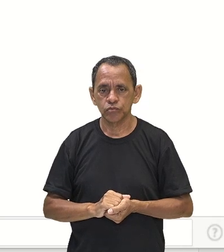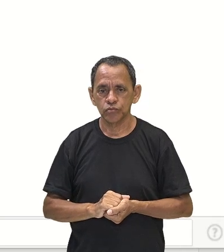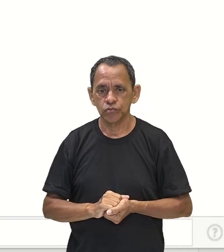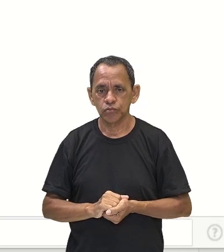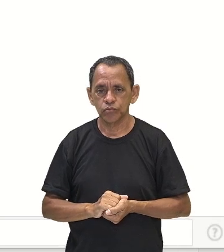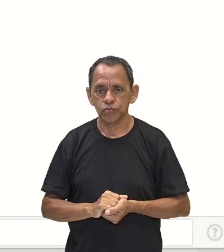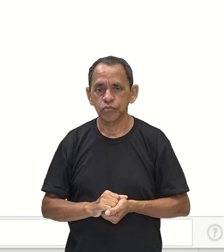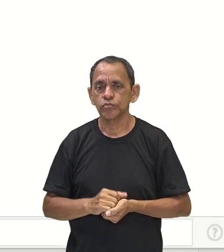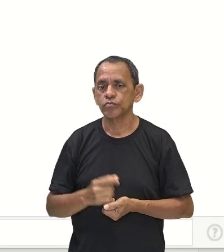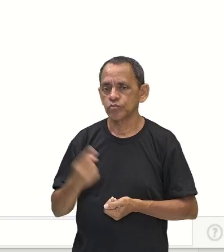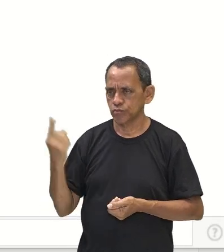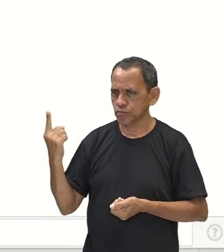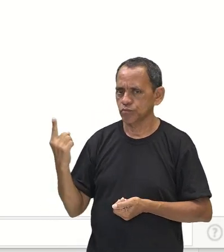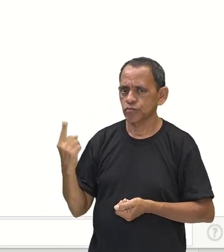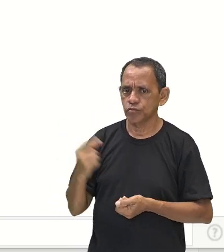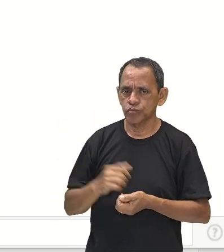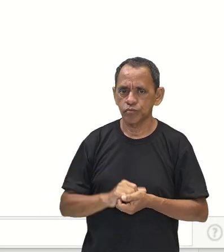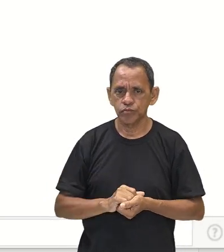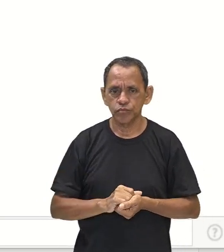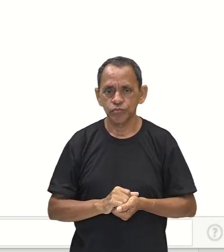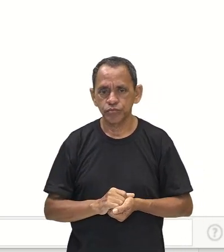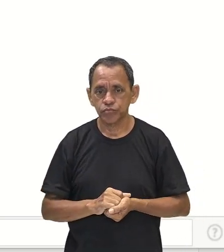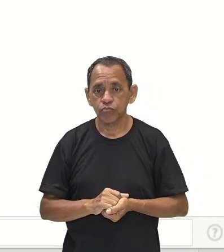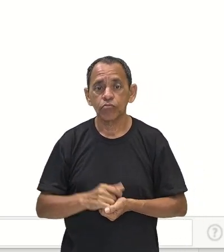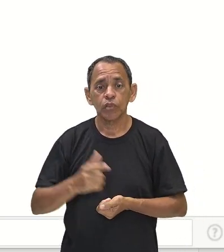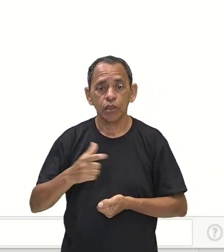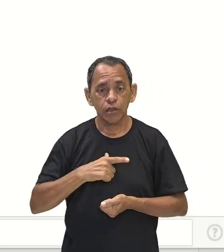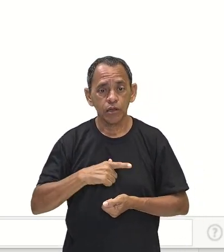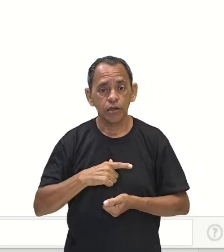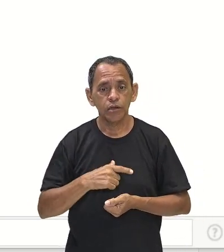dodecaedro. Ele possui o quê?